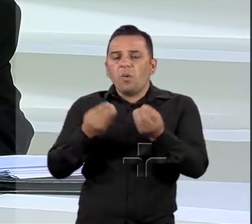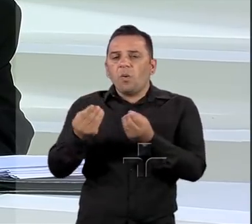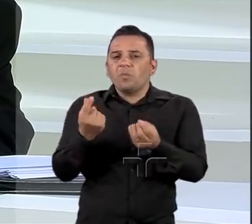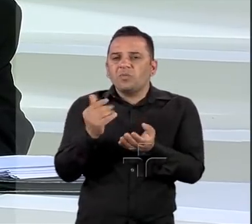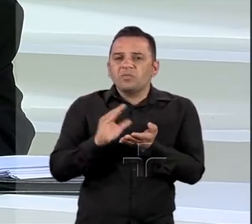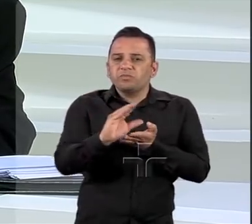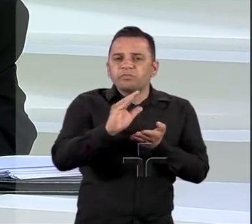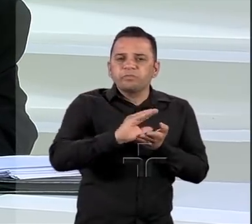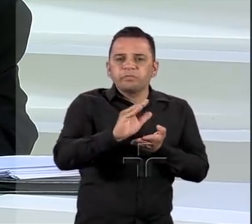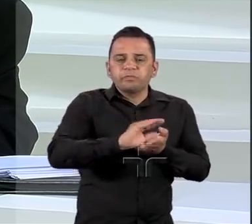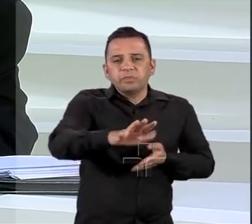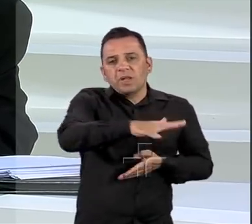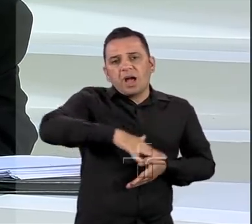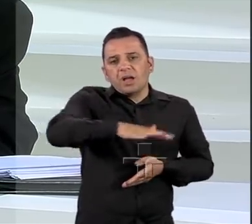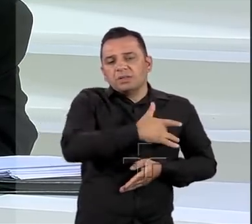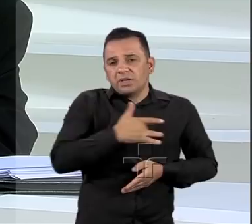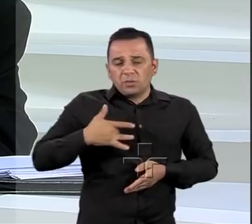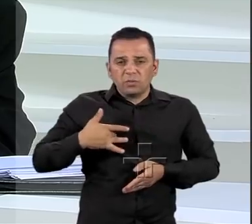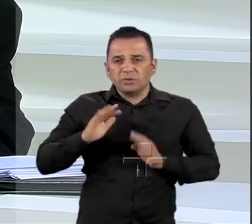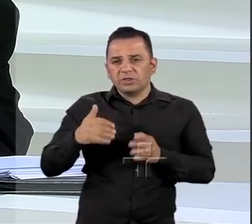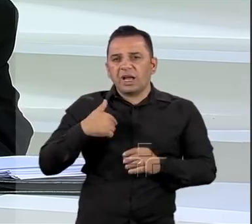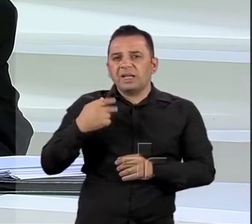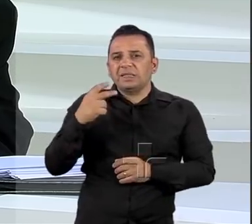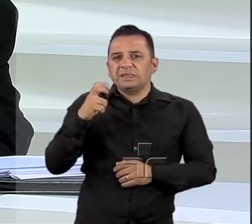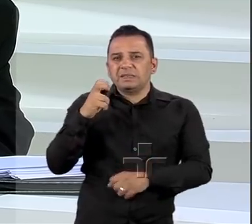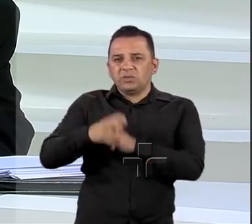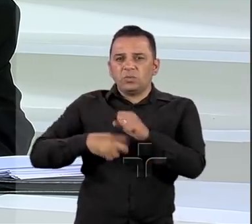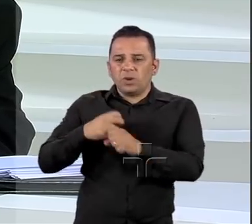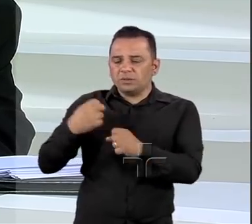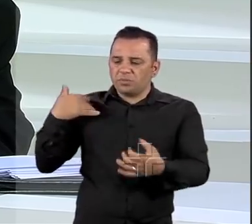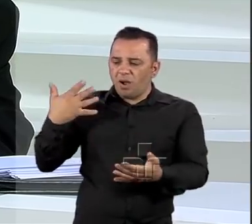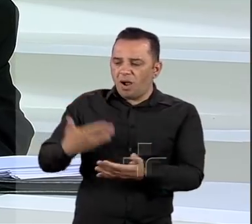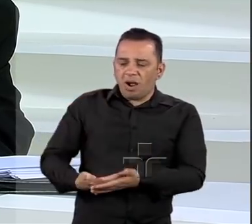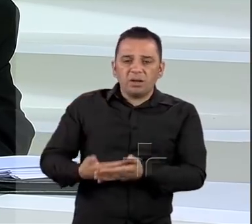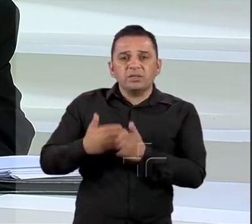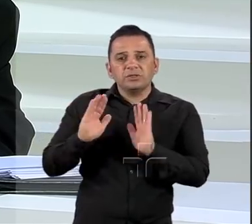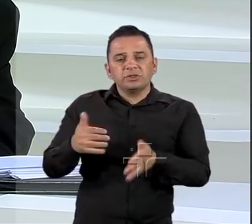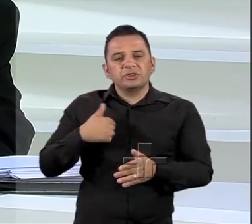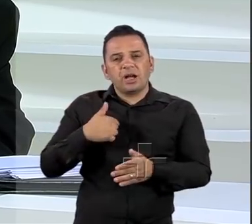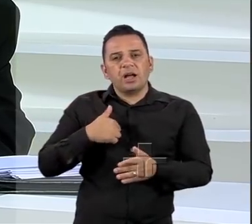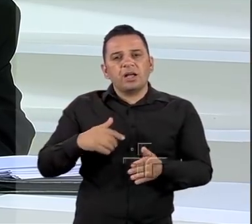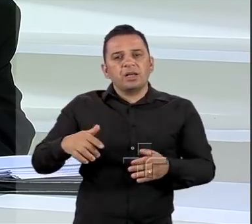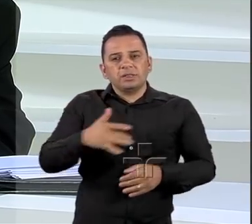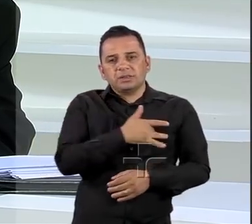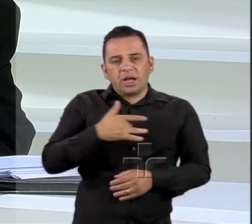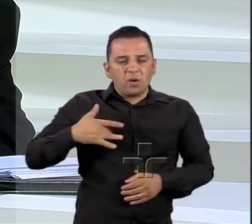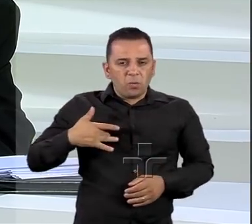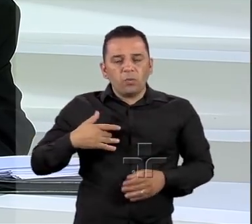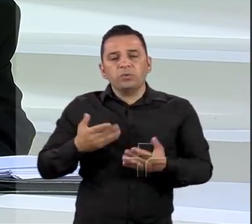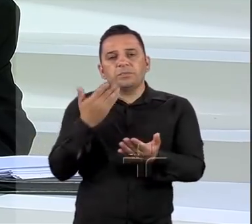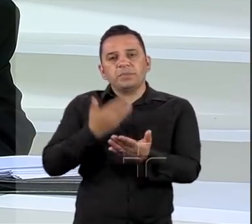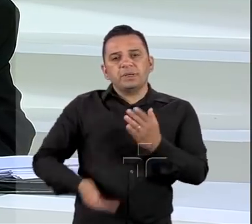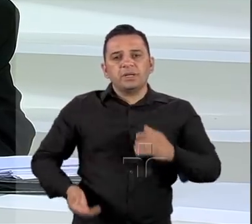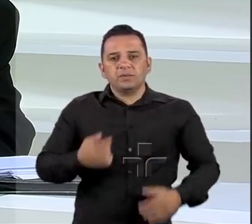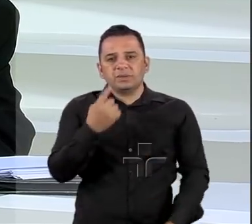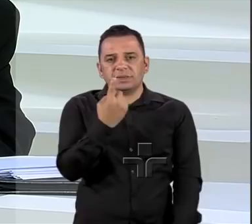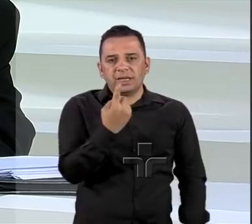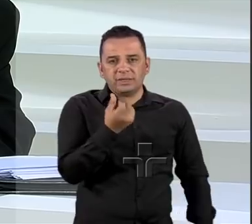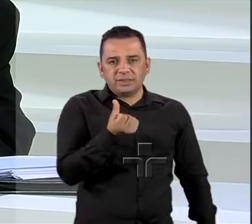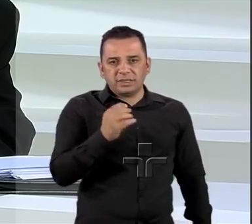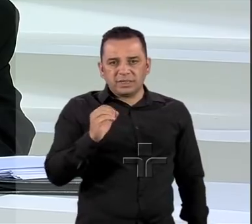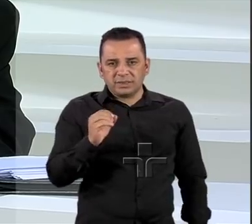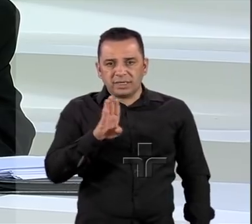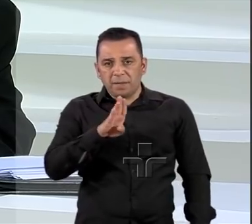Nos últimos 5 anos, a saúde perdeu um orçamento próprio dela de 160 bilhões.